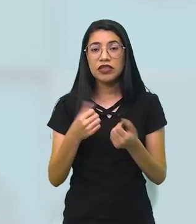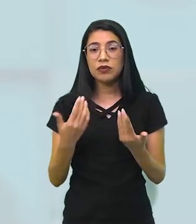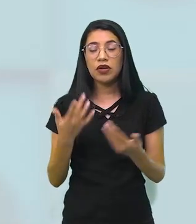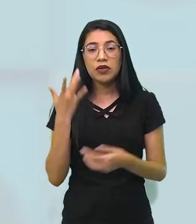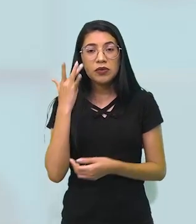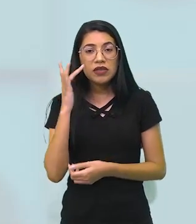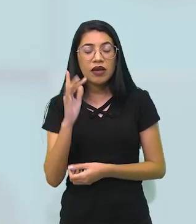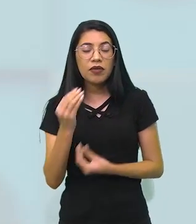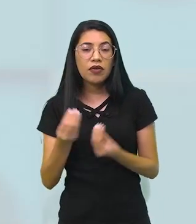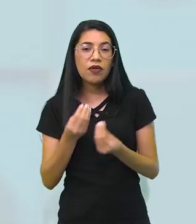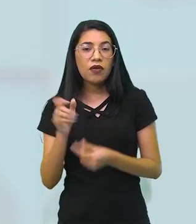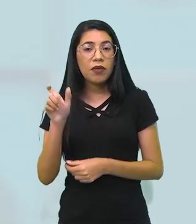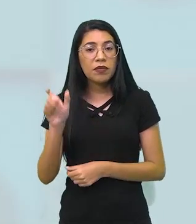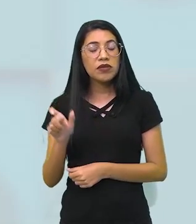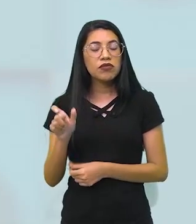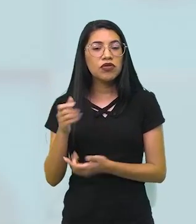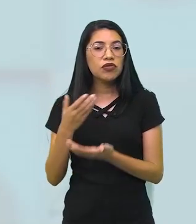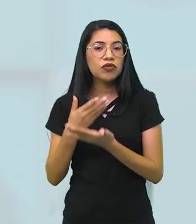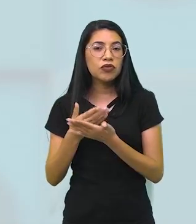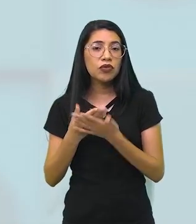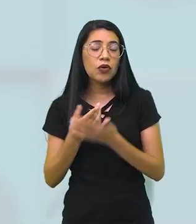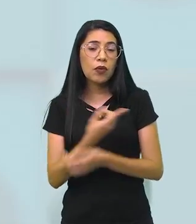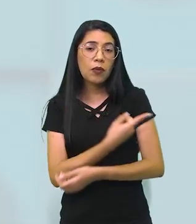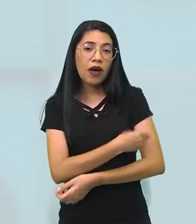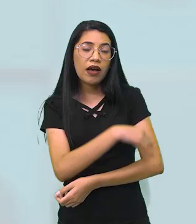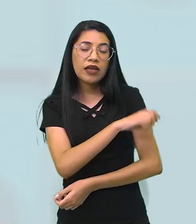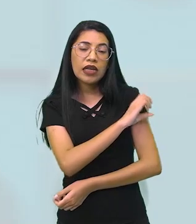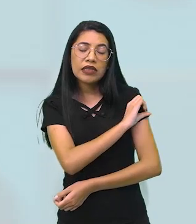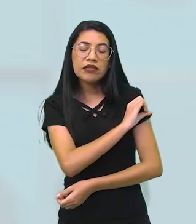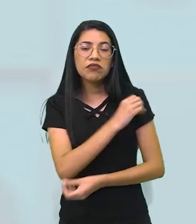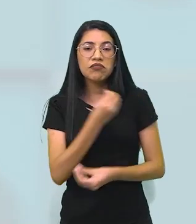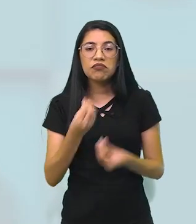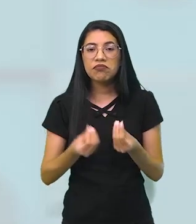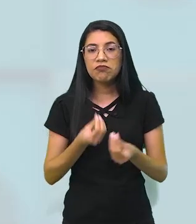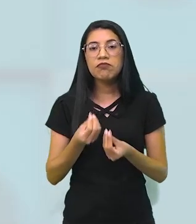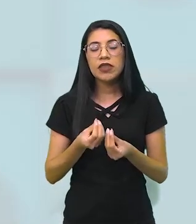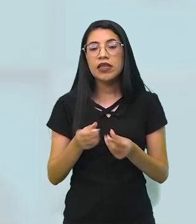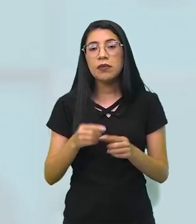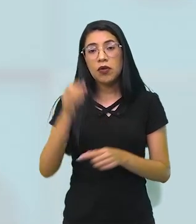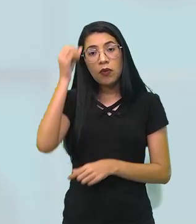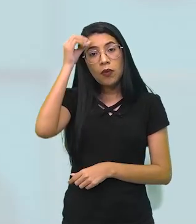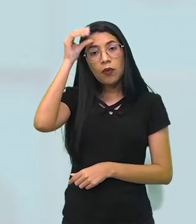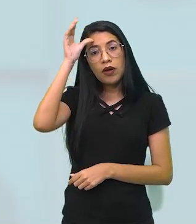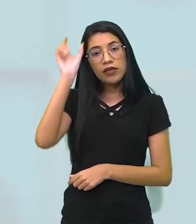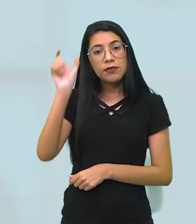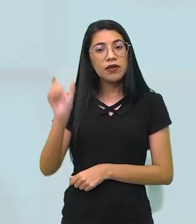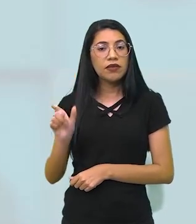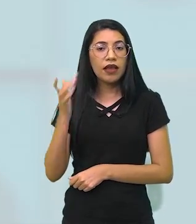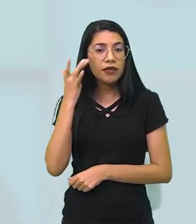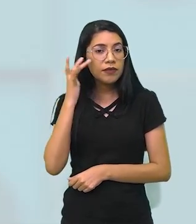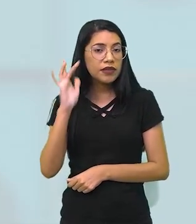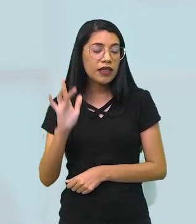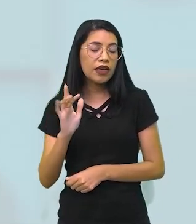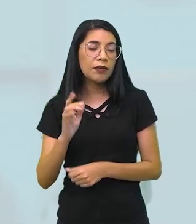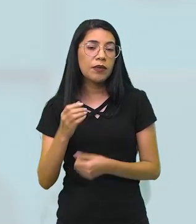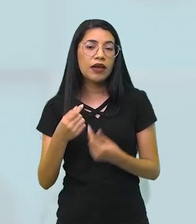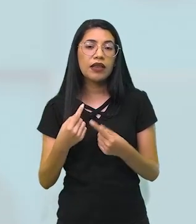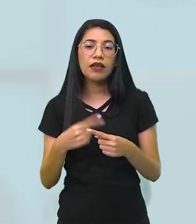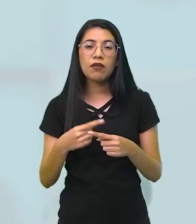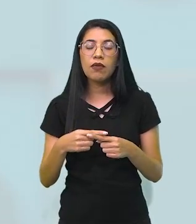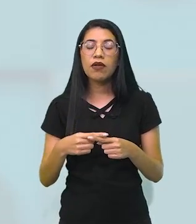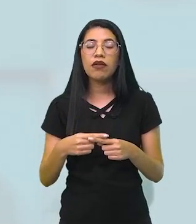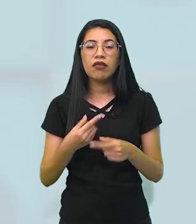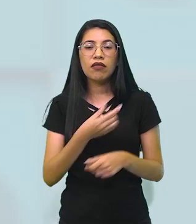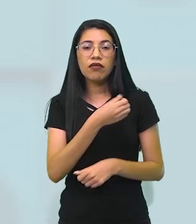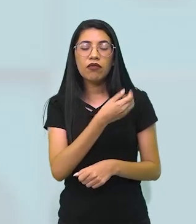até onde aquela pessoa estudou Qual o nível de conhecimento que ela teve para eu julgar para eu ter esse preconceito com